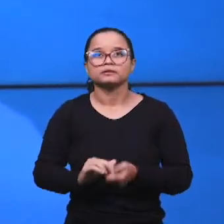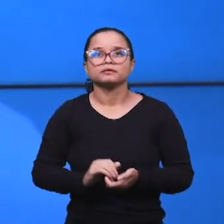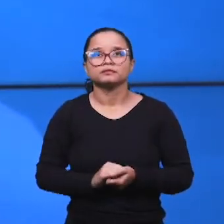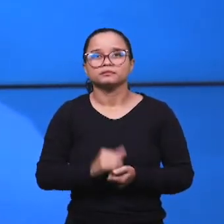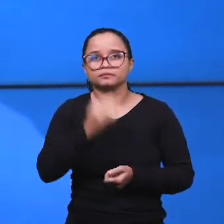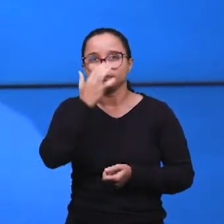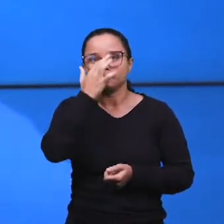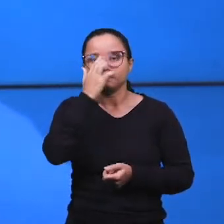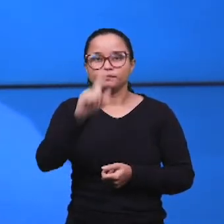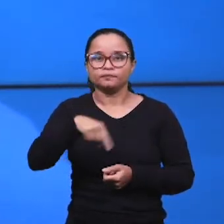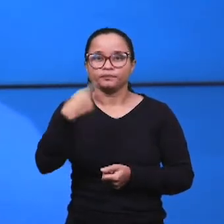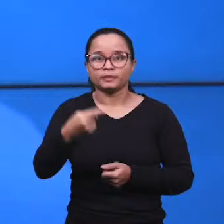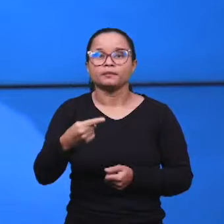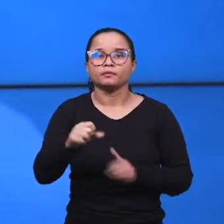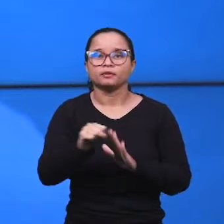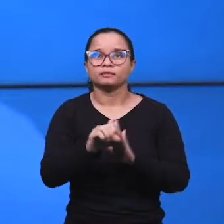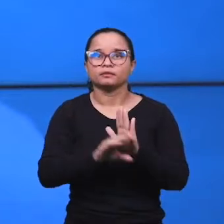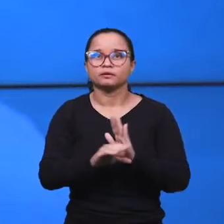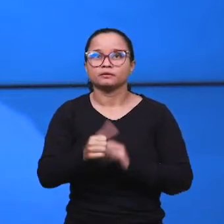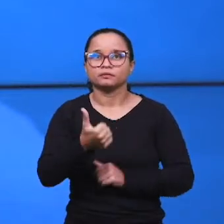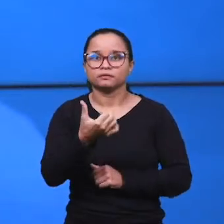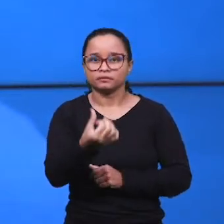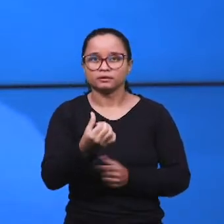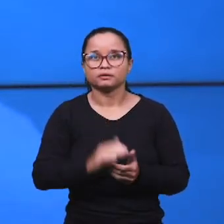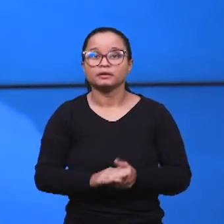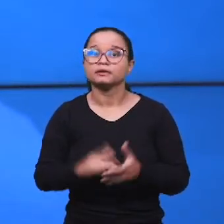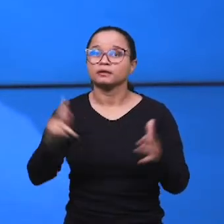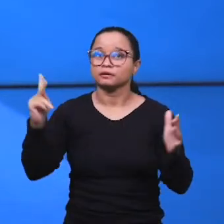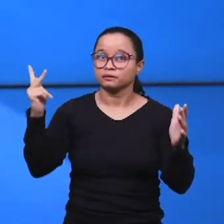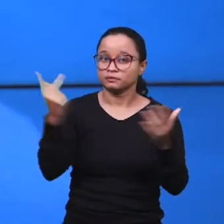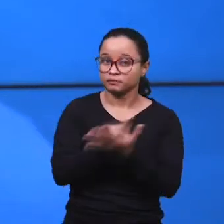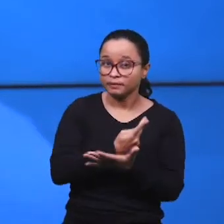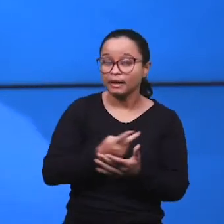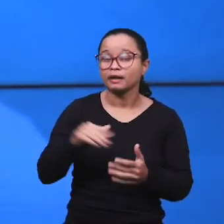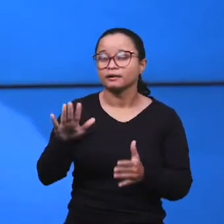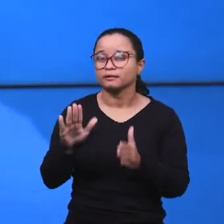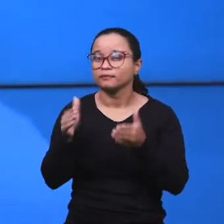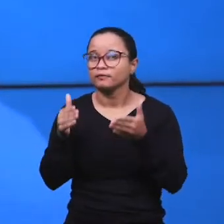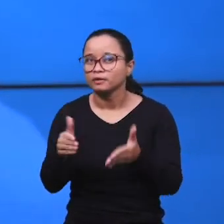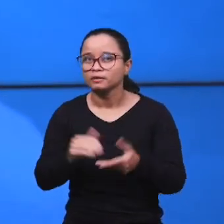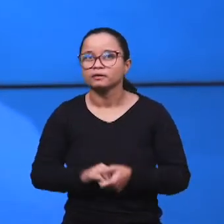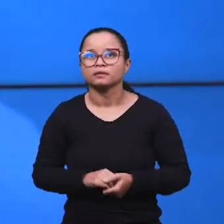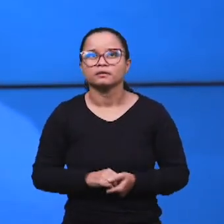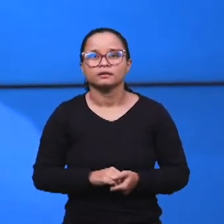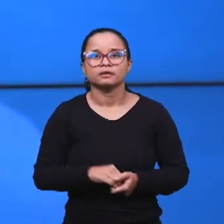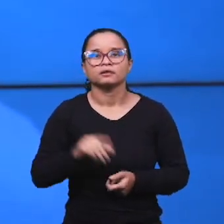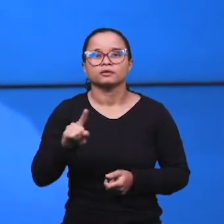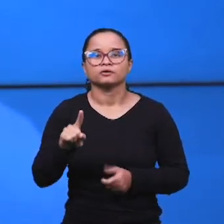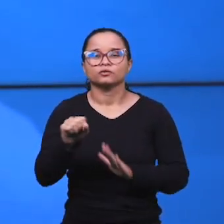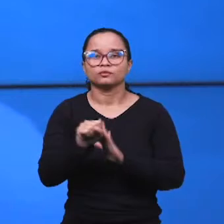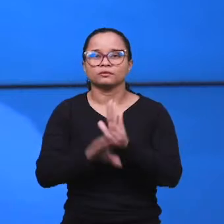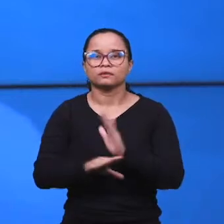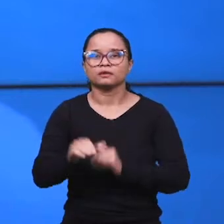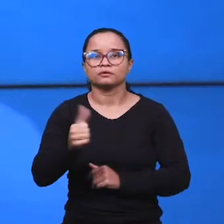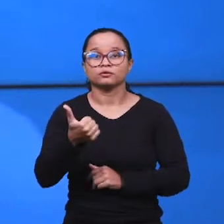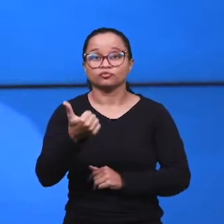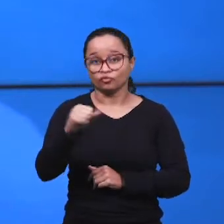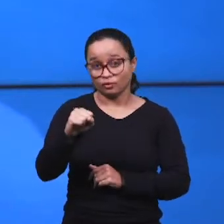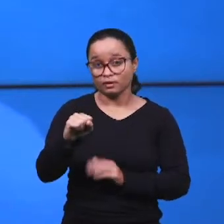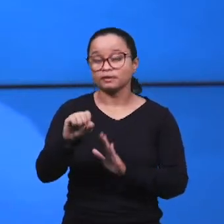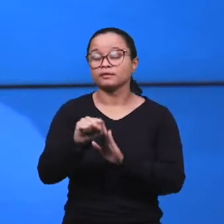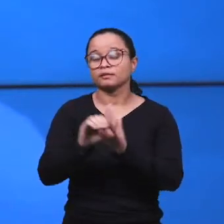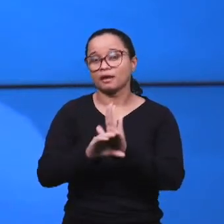irmã falou depois do século XVI. Na verdade, isso aconteceu mais especificamente no século XVIII e século